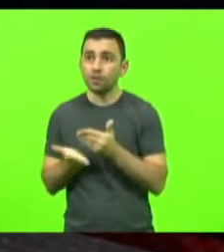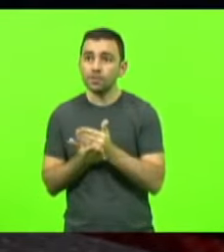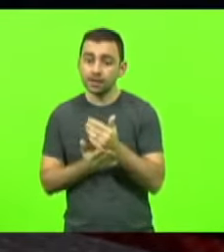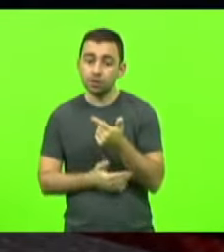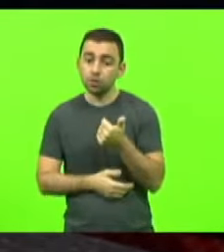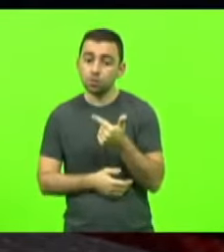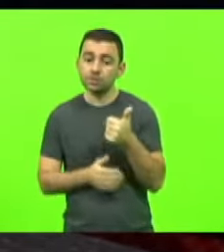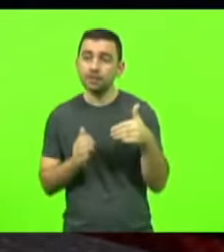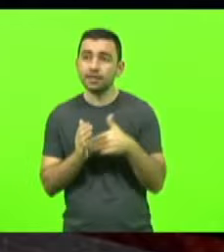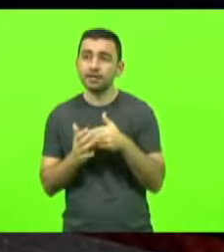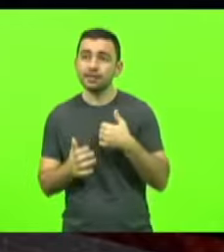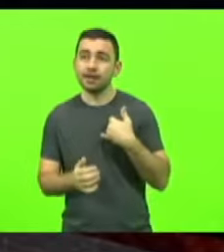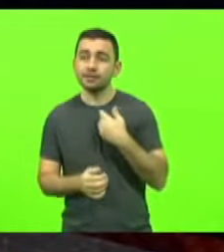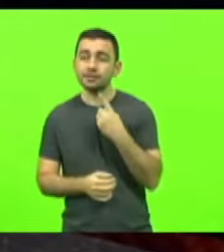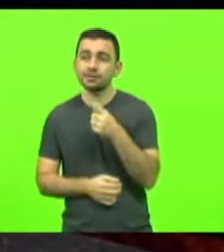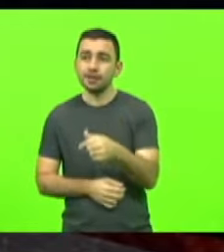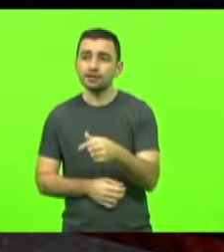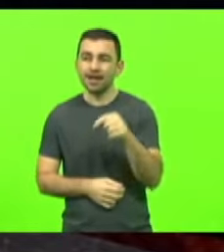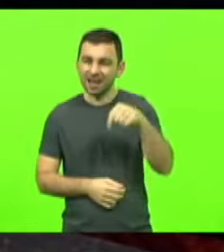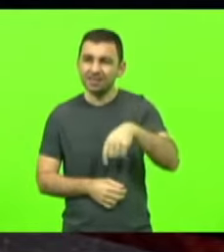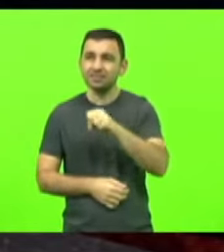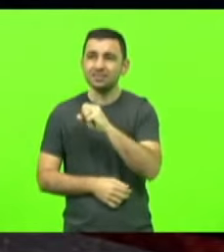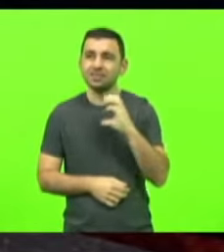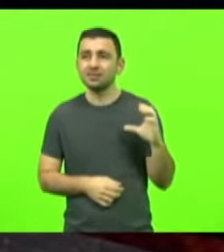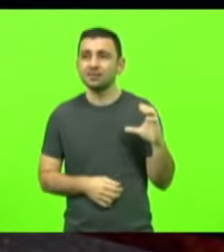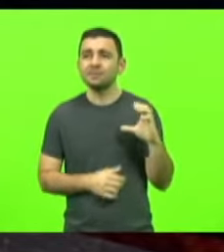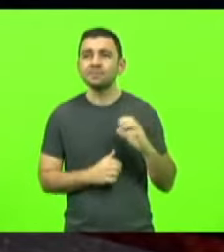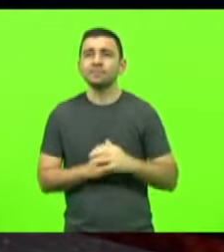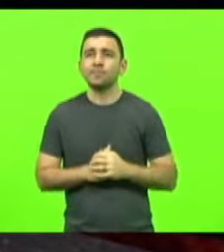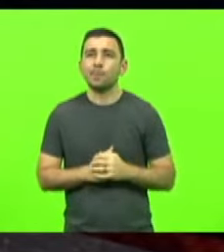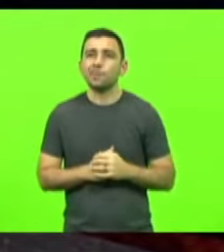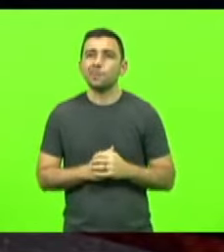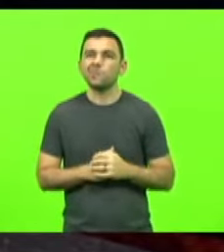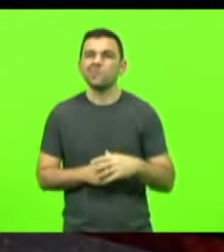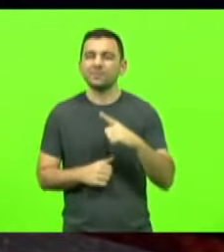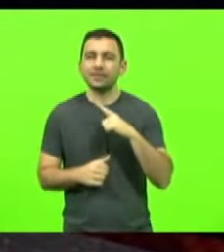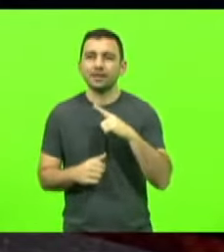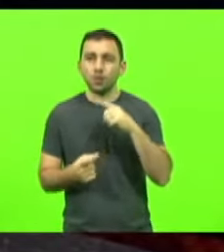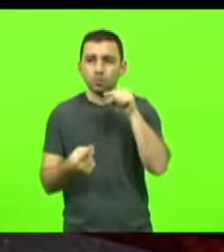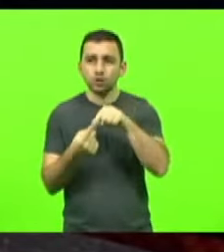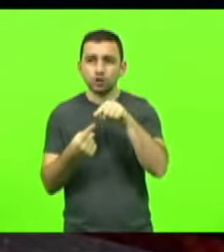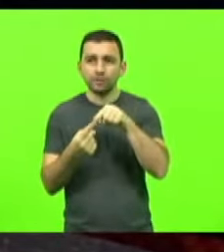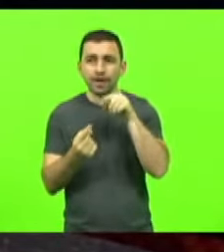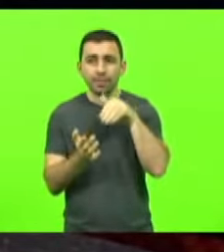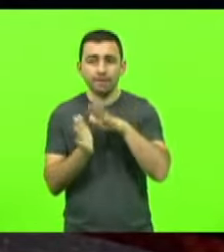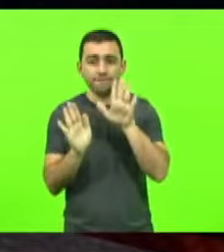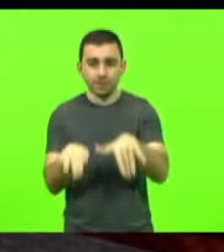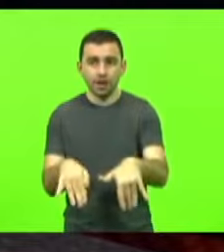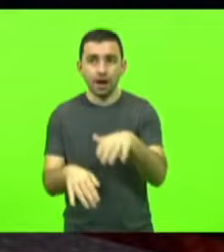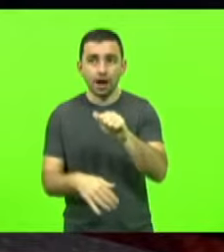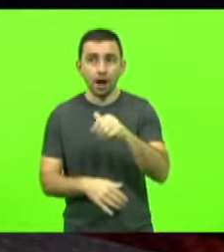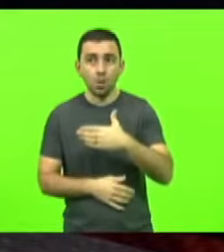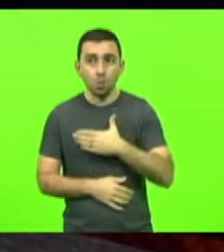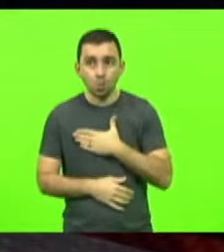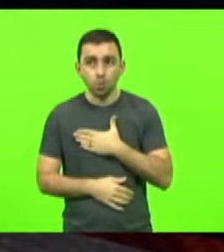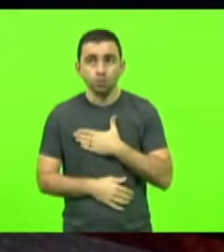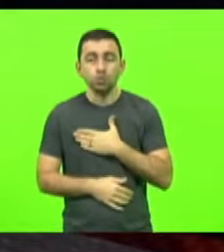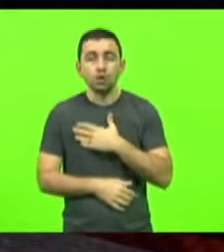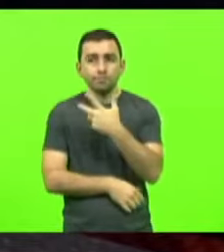17 anos. Aqui em Santa Catarina, nós tem a meta de, até o final de agosto, vacinar todos até